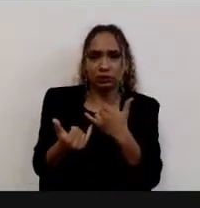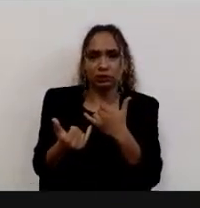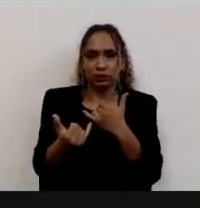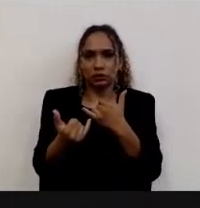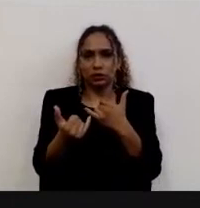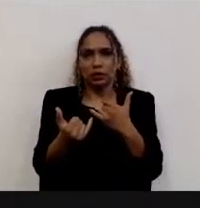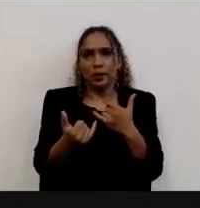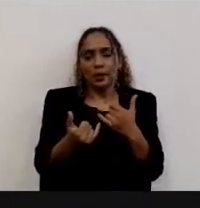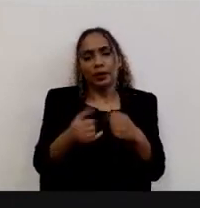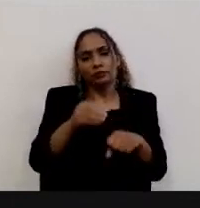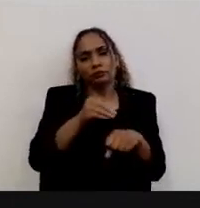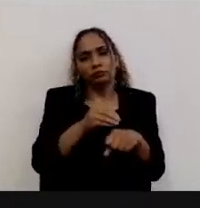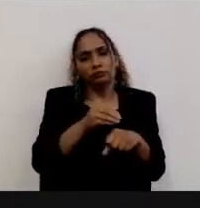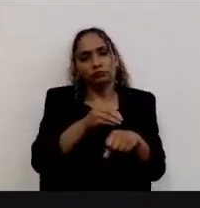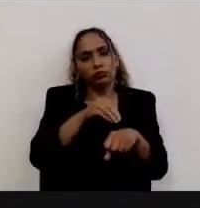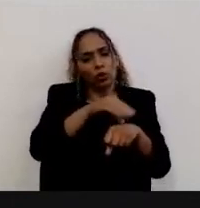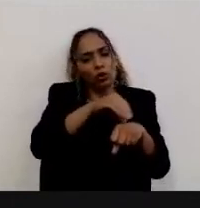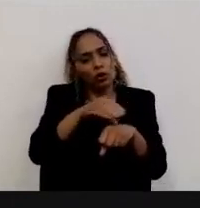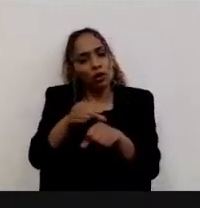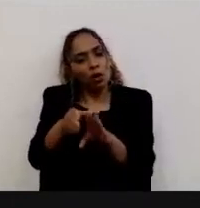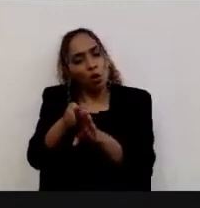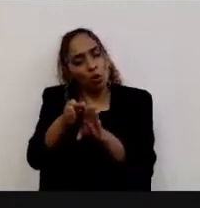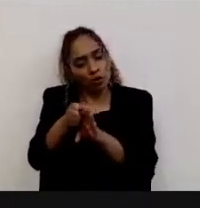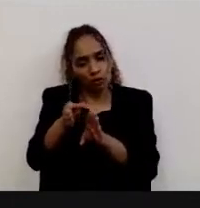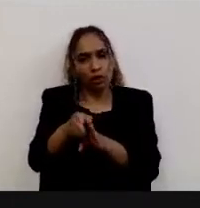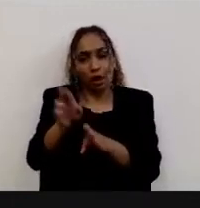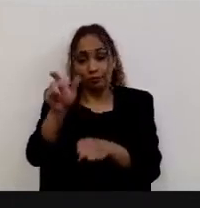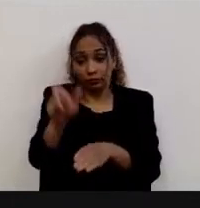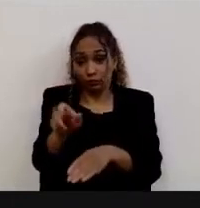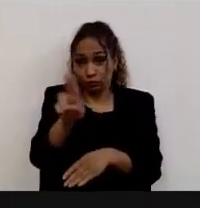interesses para recomendar ao usuário.